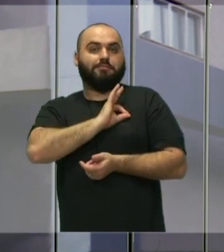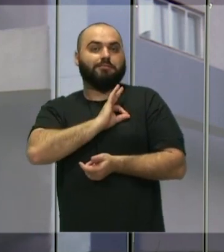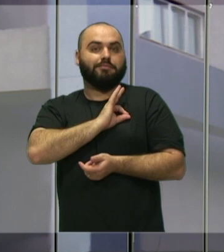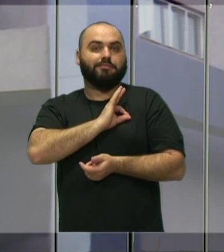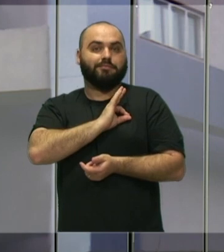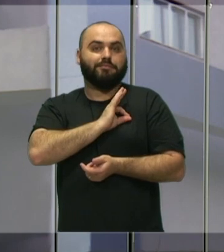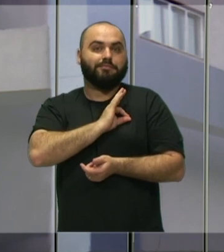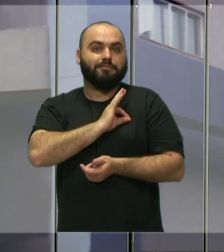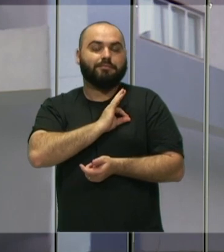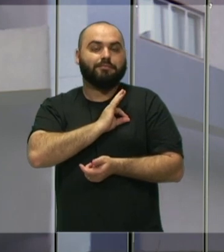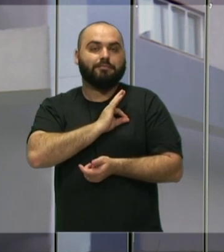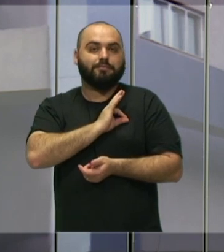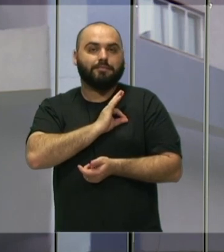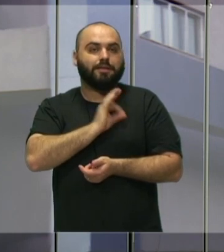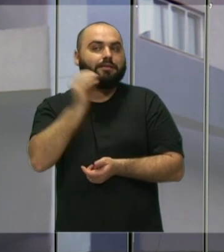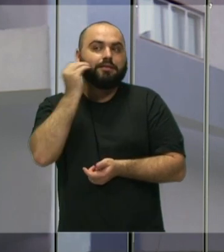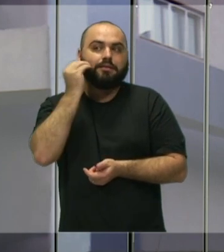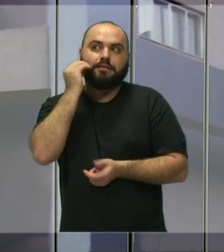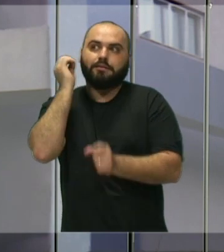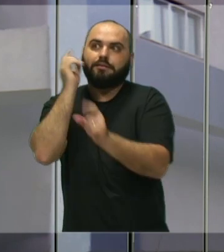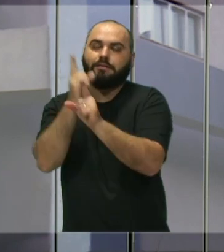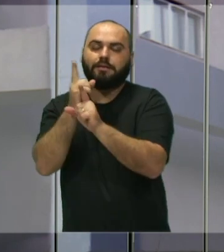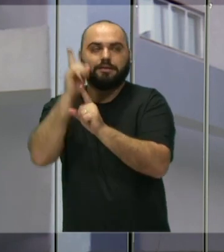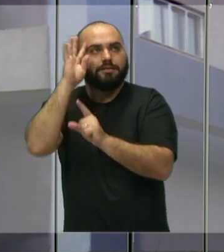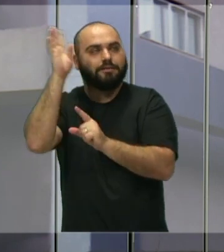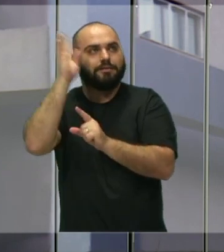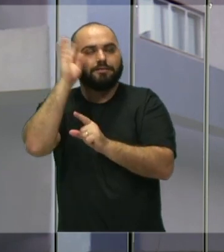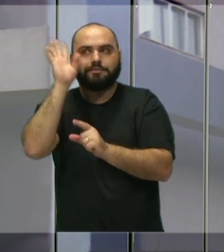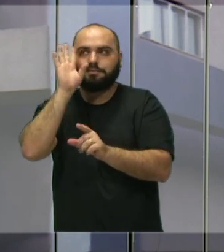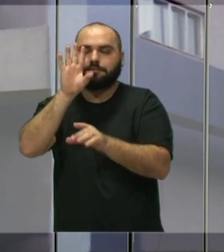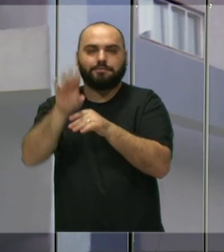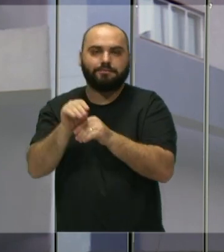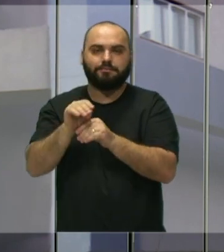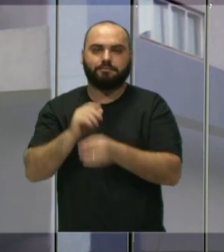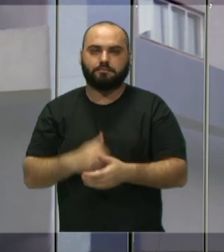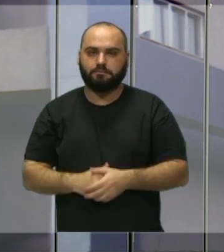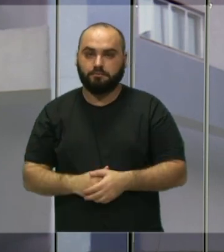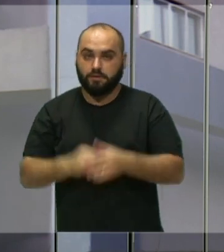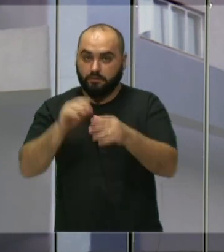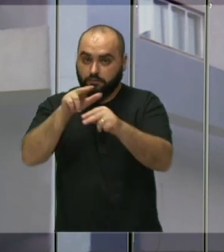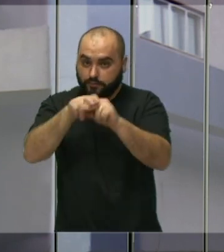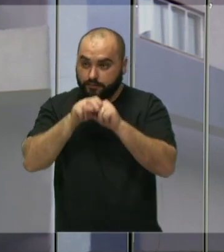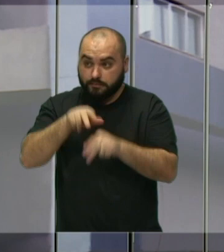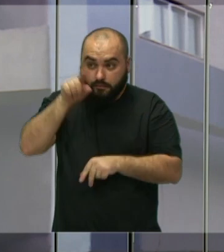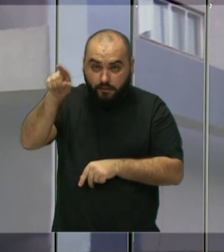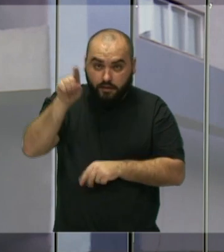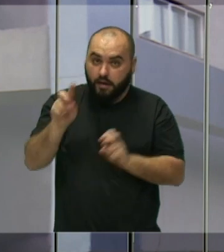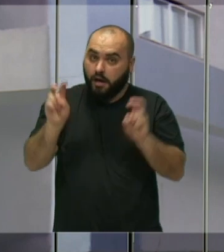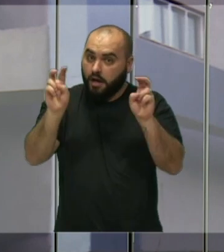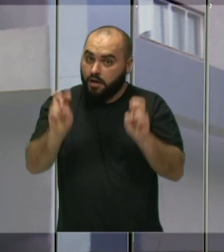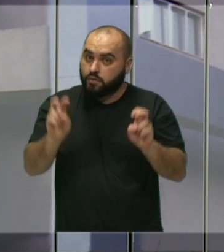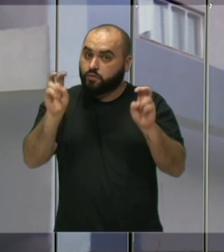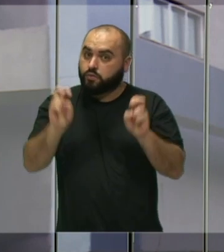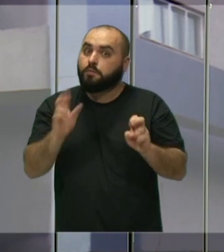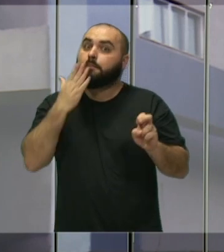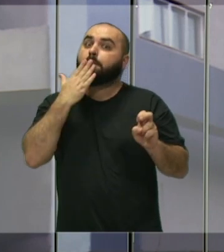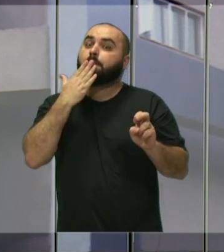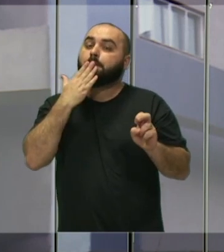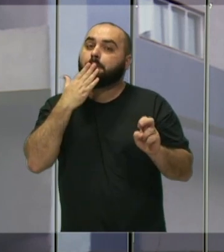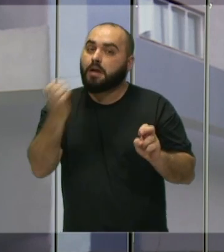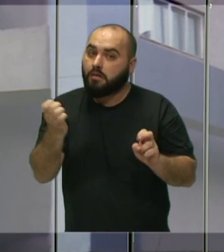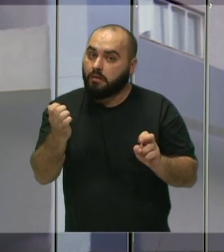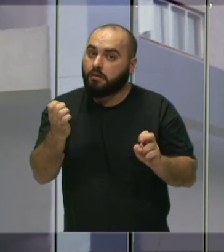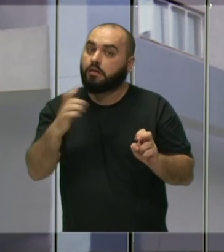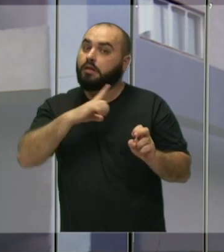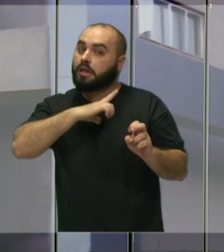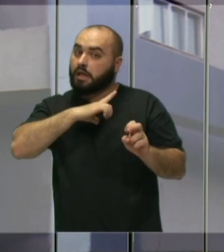busca de realizar o seu sonho. Então, naquela situação ali, eu acho que a melhor forma que a gente